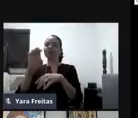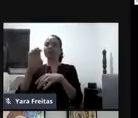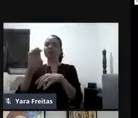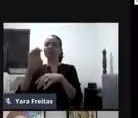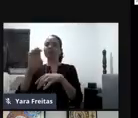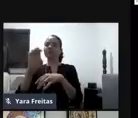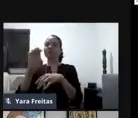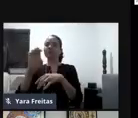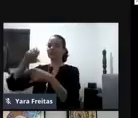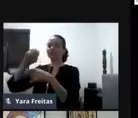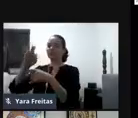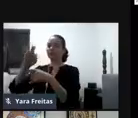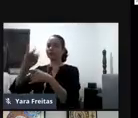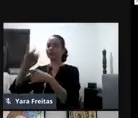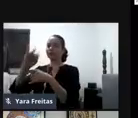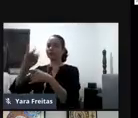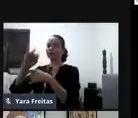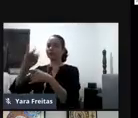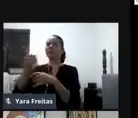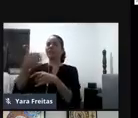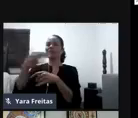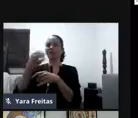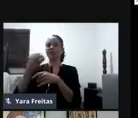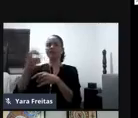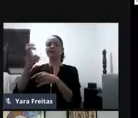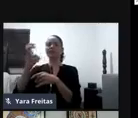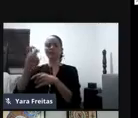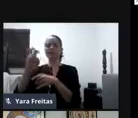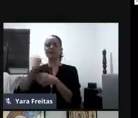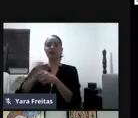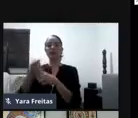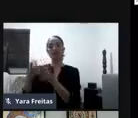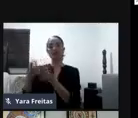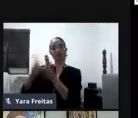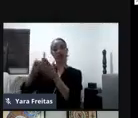do aparecimento da doença.